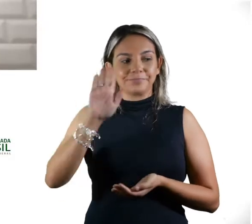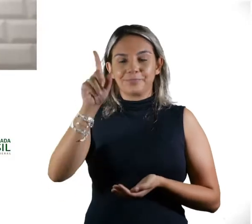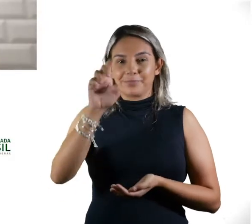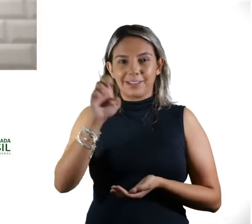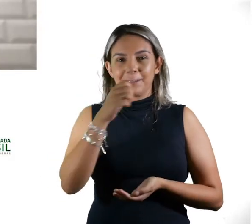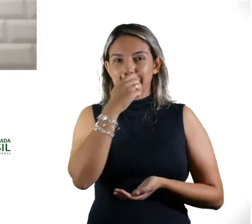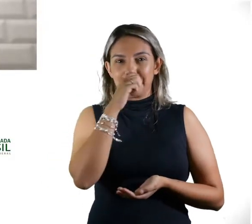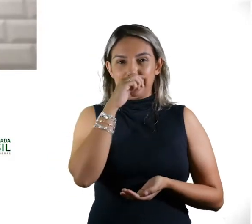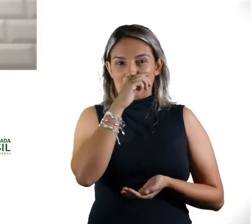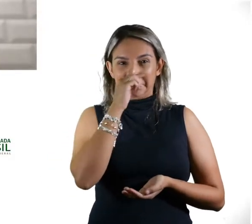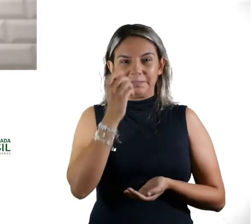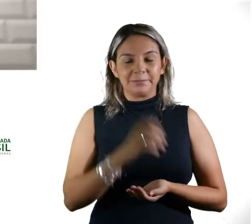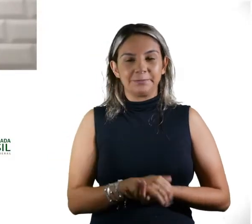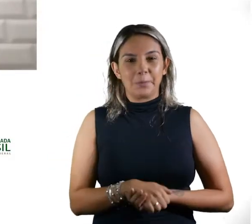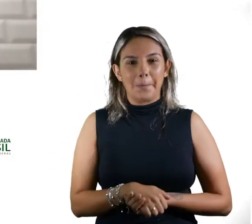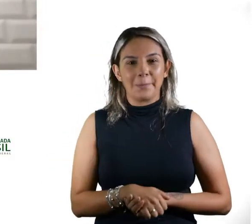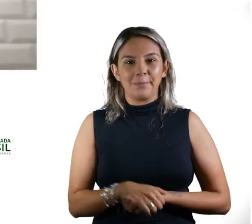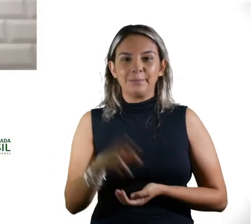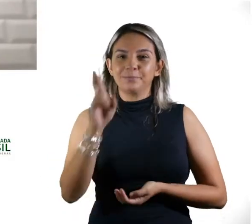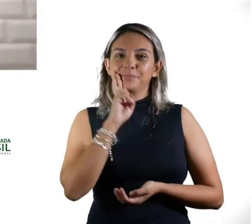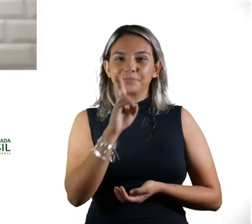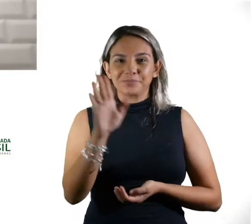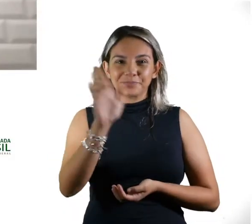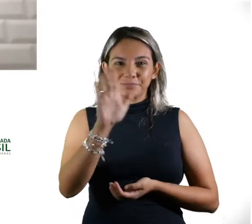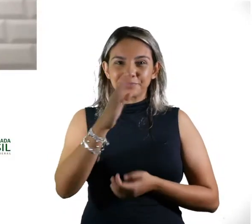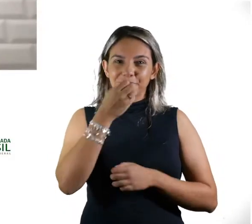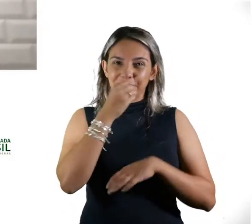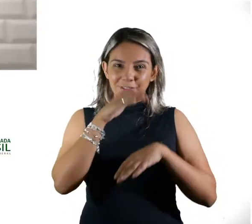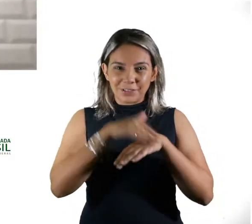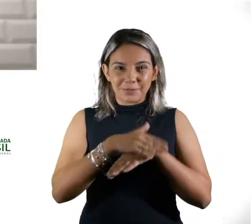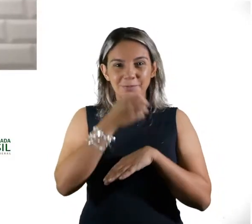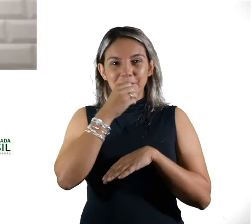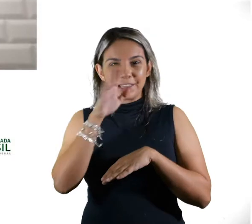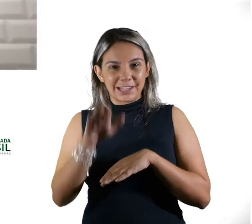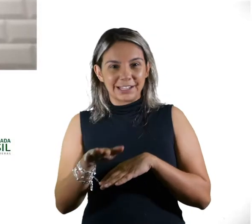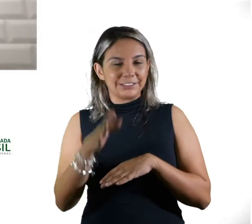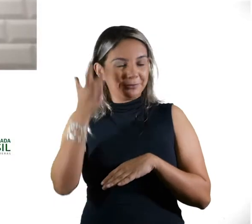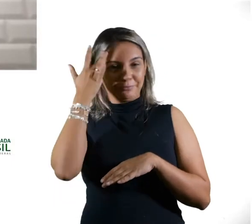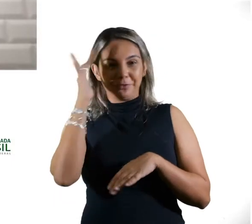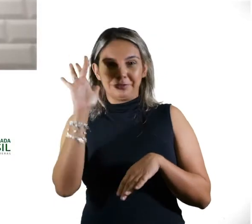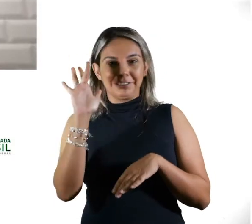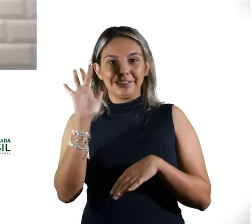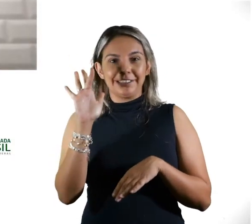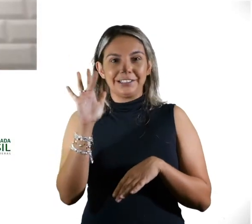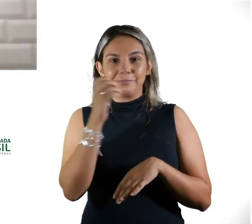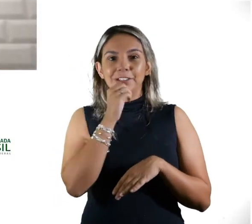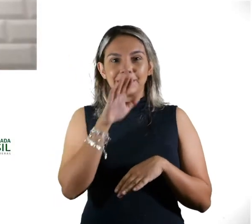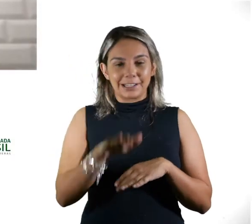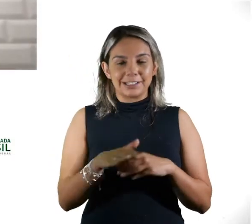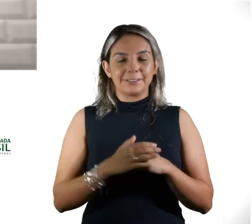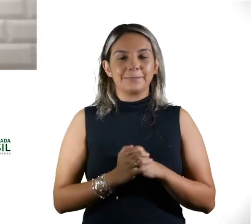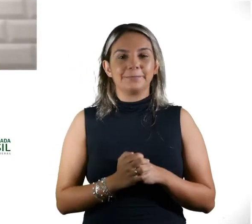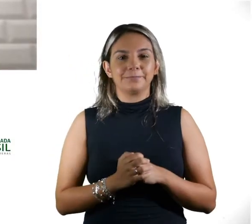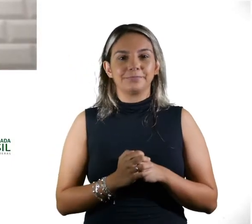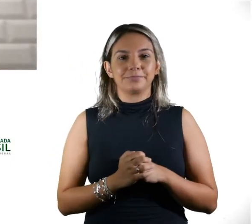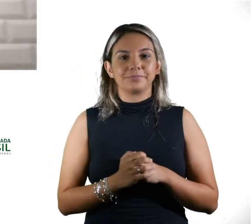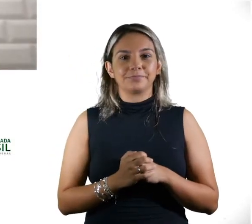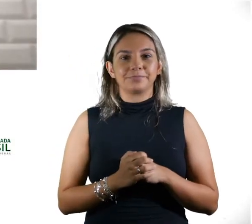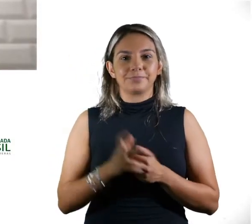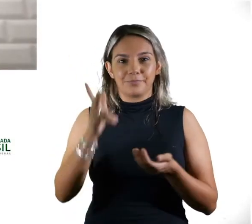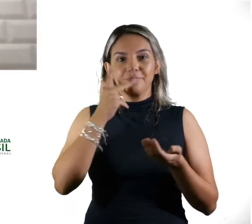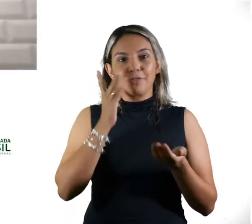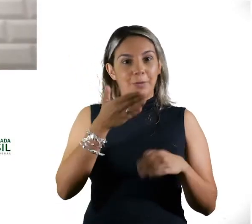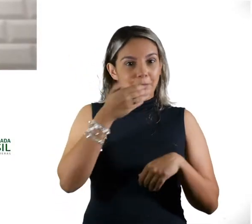frente a uma parede de tijolos brancos. Boa noite, boa tarde, não sei ainda é boa tarde, né? É boa tarde, aqui já é